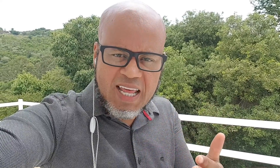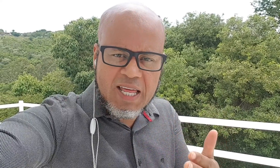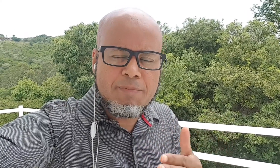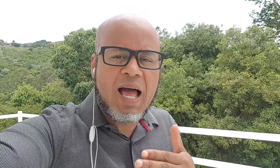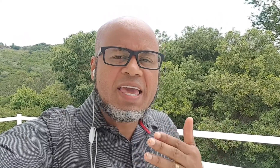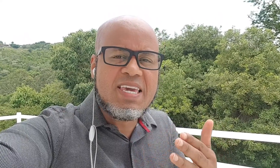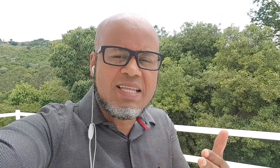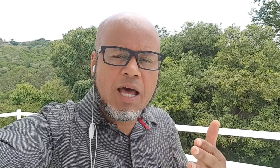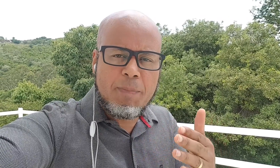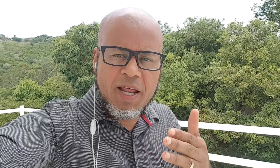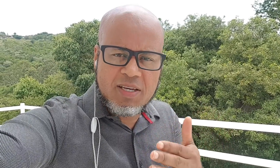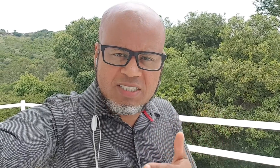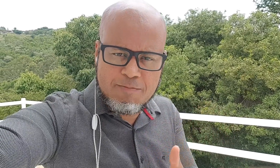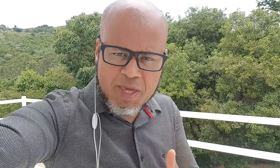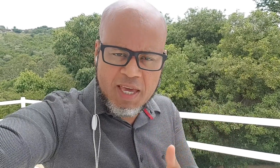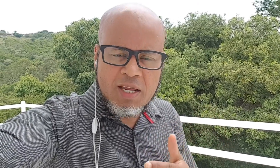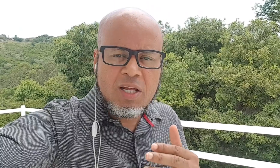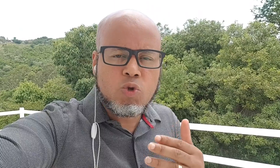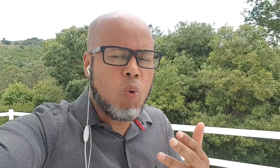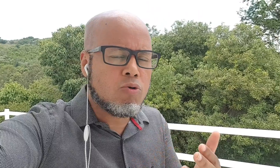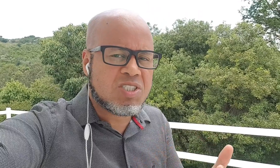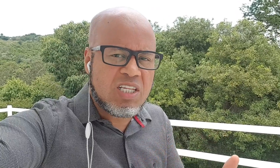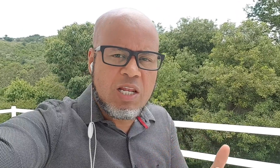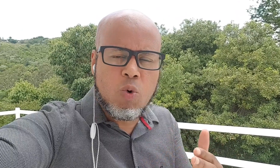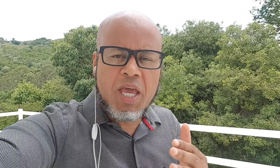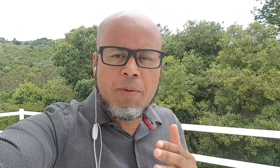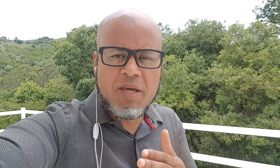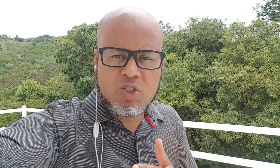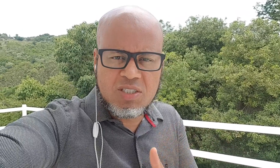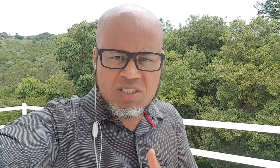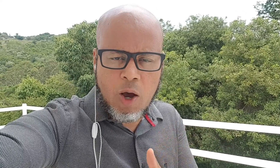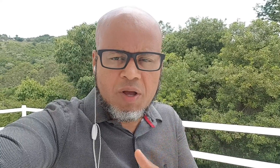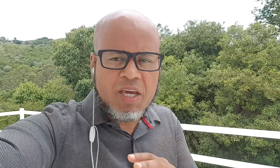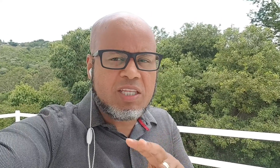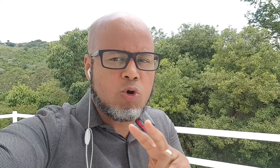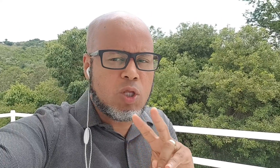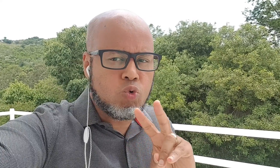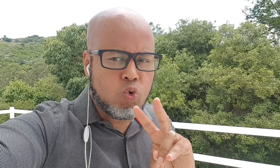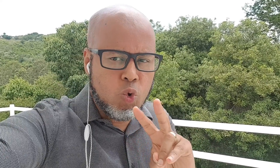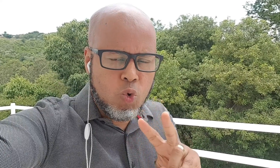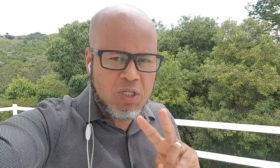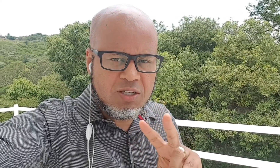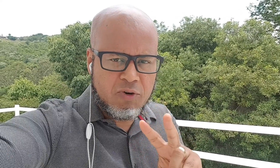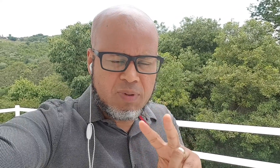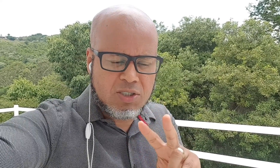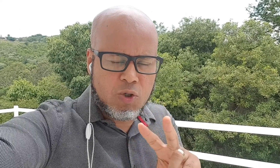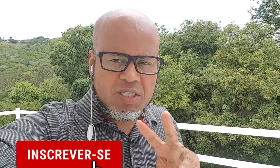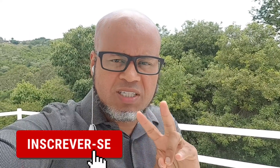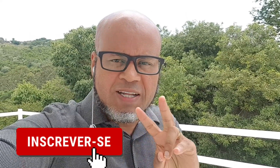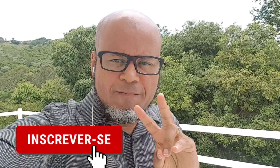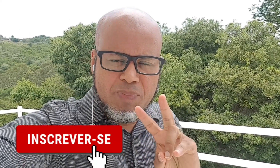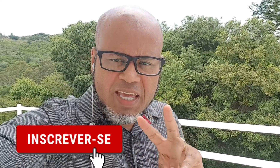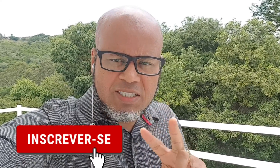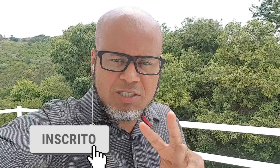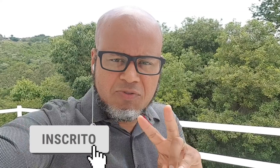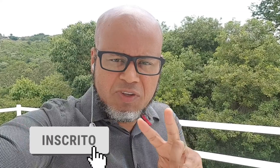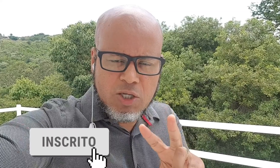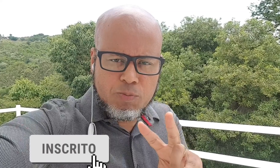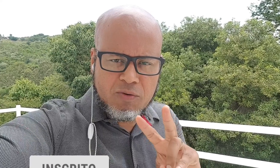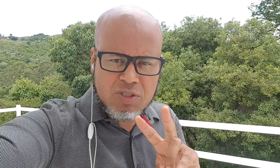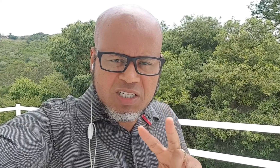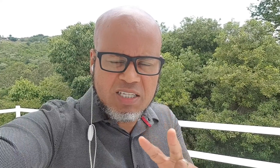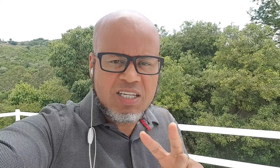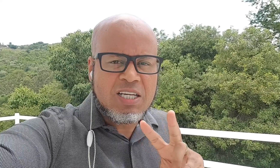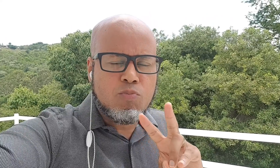parcela ainda para receber do auxílio emergencial. Então eu tenho duas informações nesse